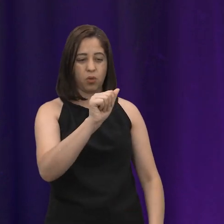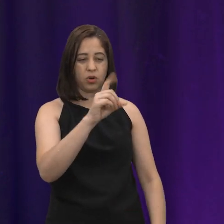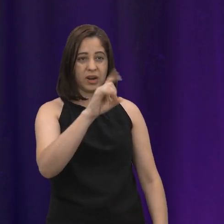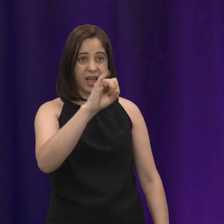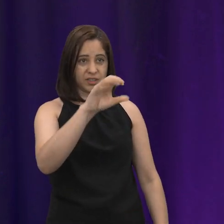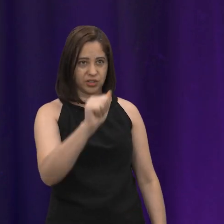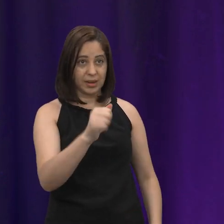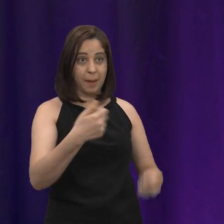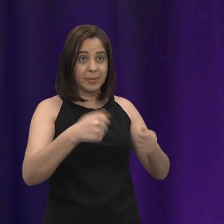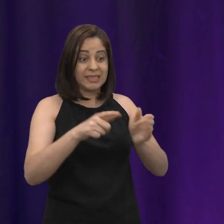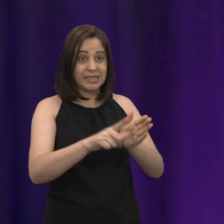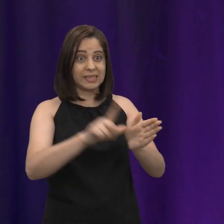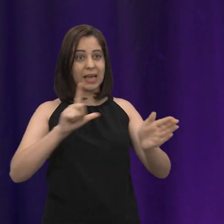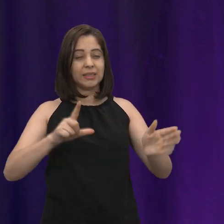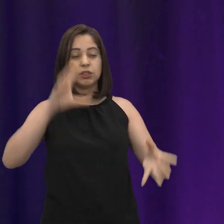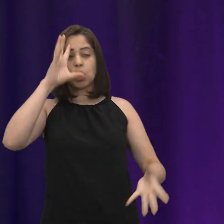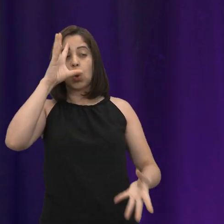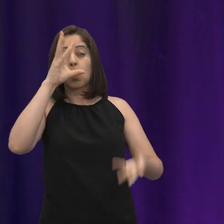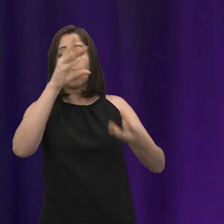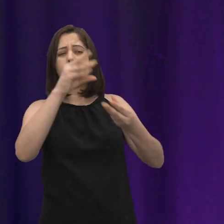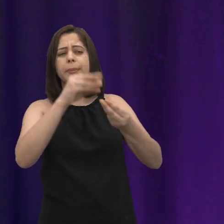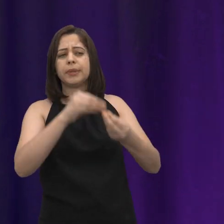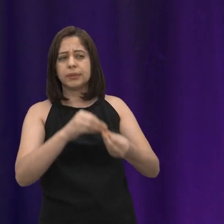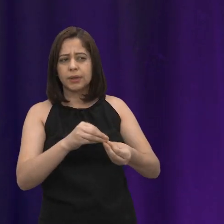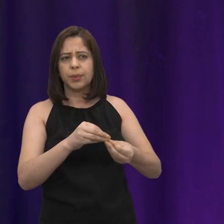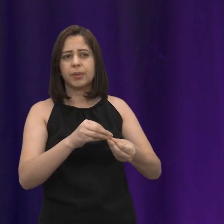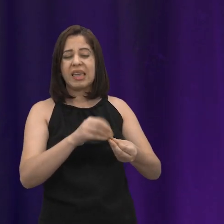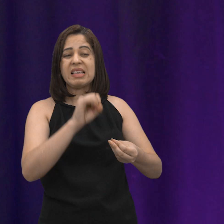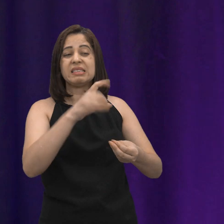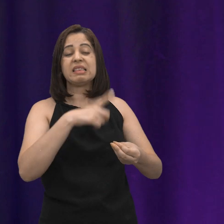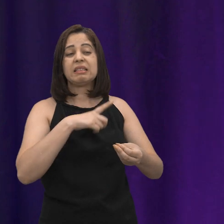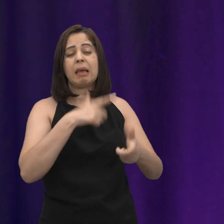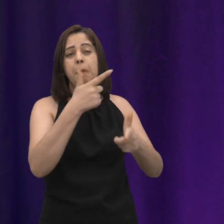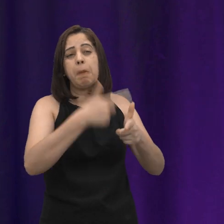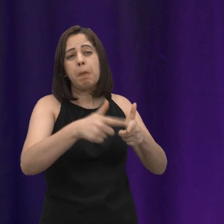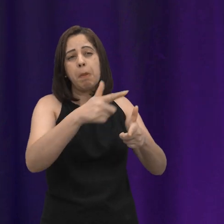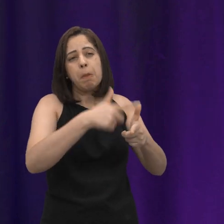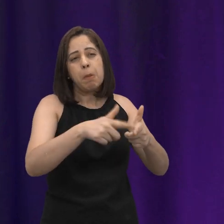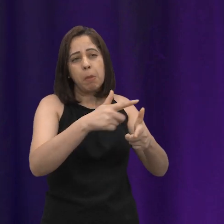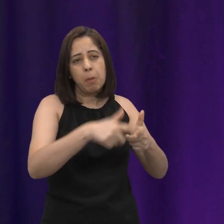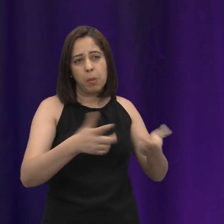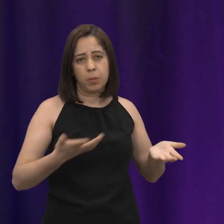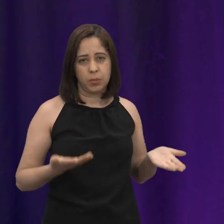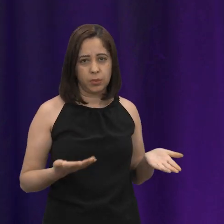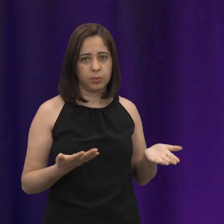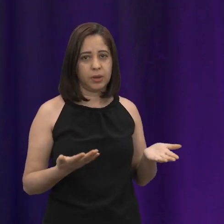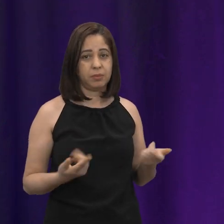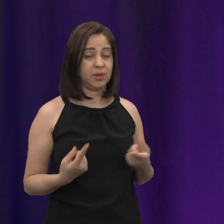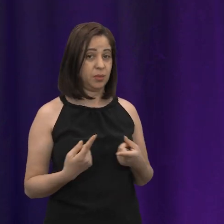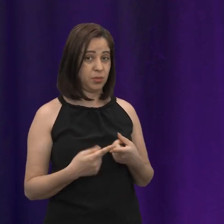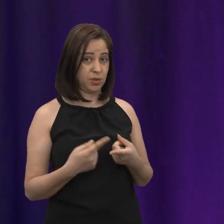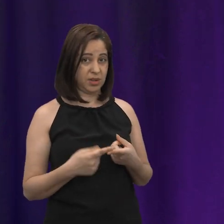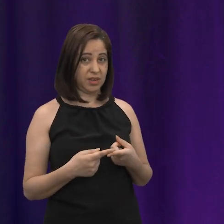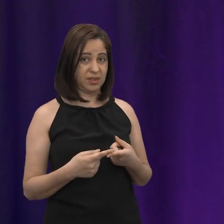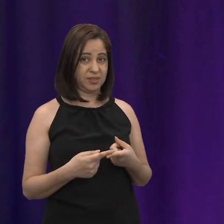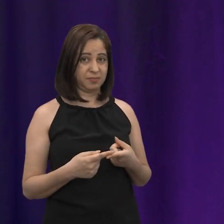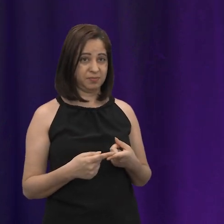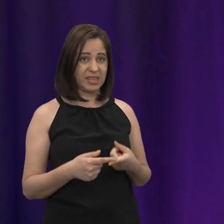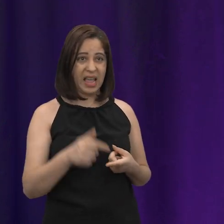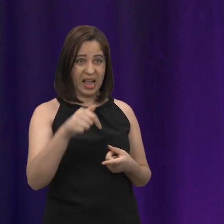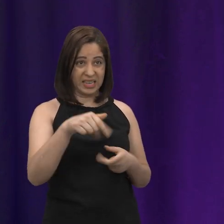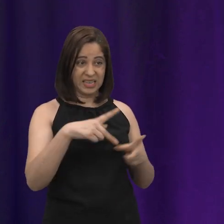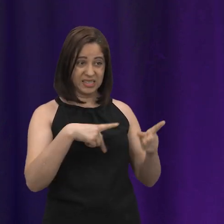déficit habitacional de uma cidade, tem do país, mas de uma cidade. Porque nós temos uma série